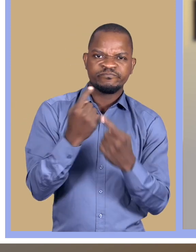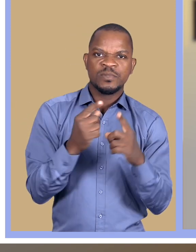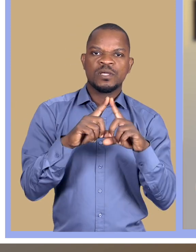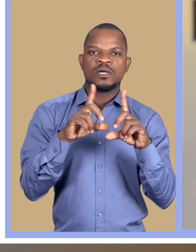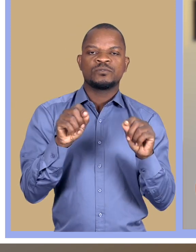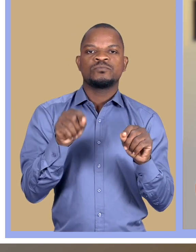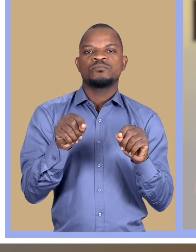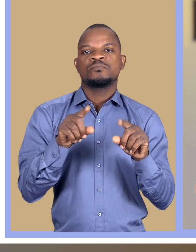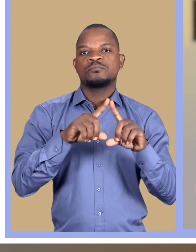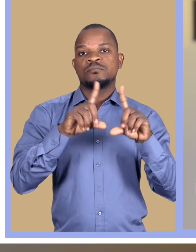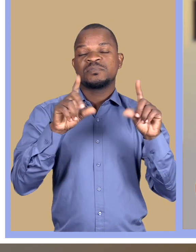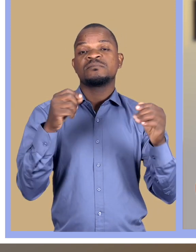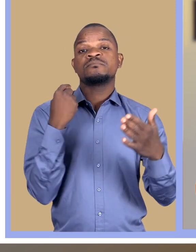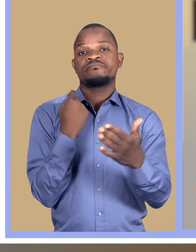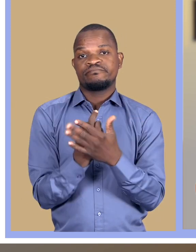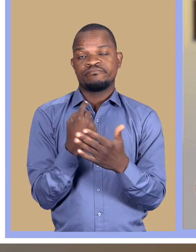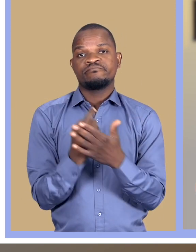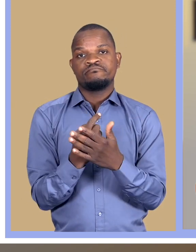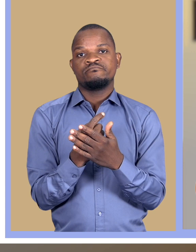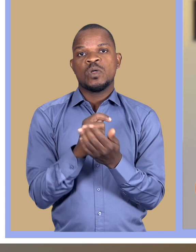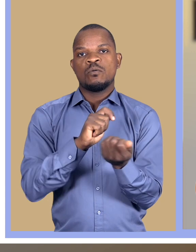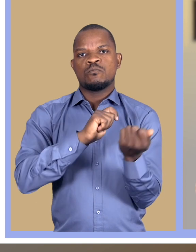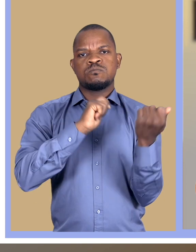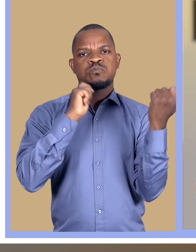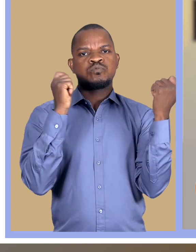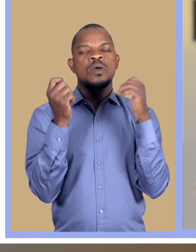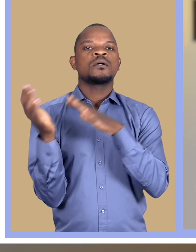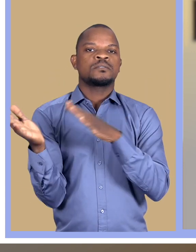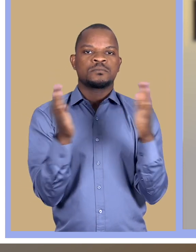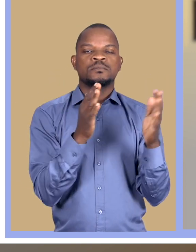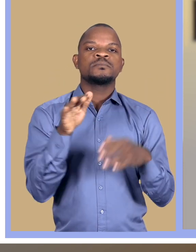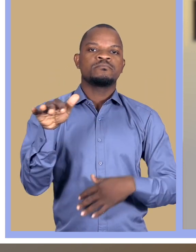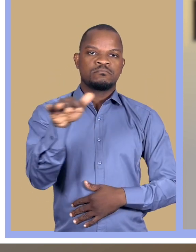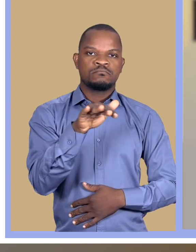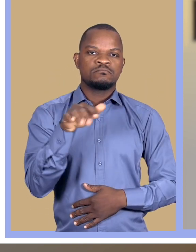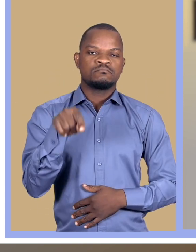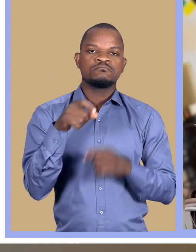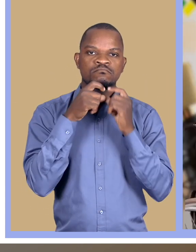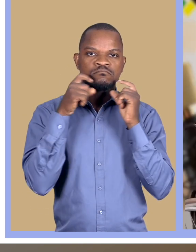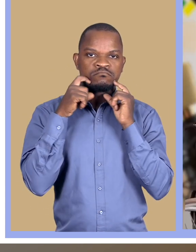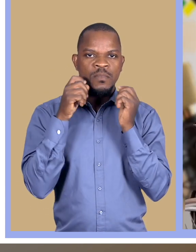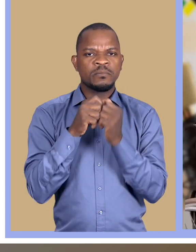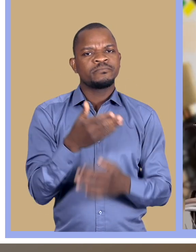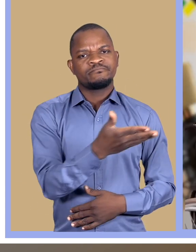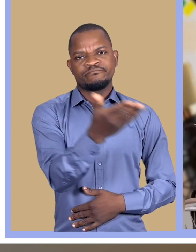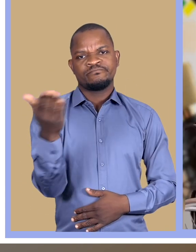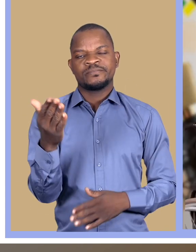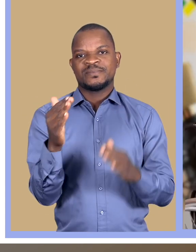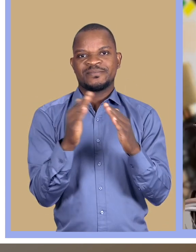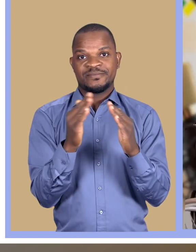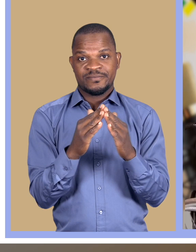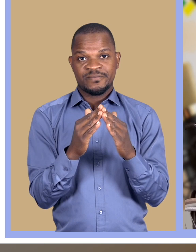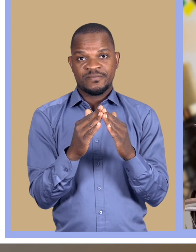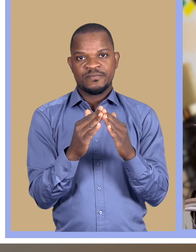muito importante, mudanças climáticas para a nossa sociedade moçambicana. Para si que esteve em nossa companhia, este é